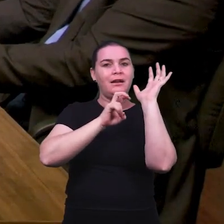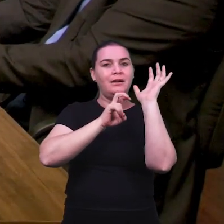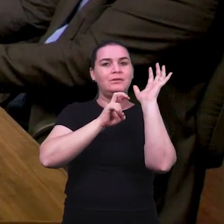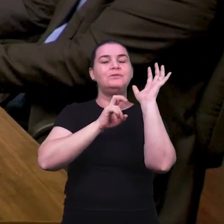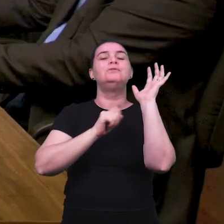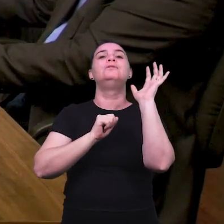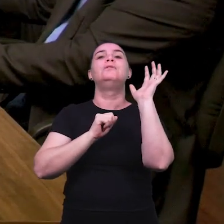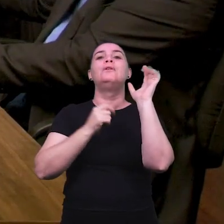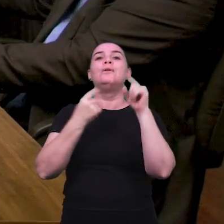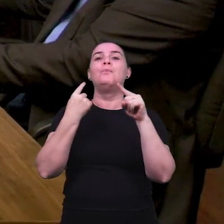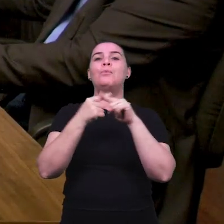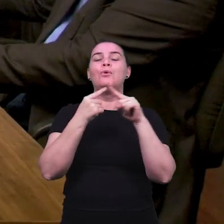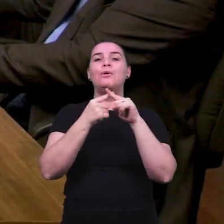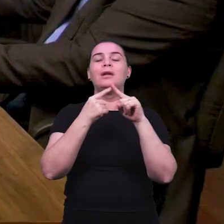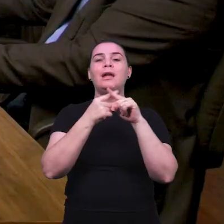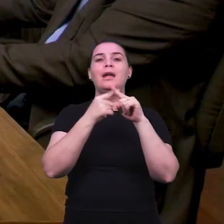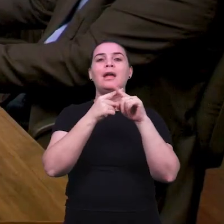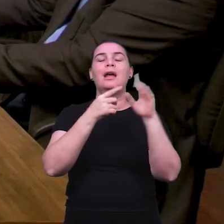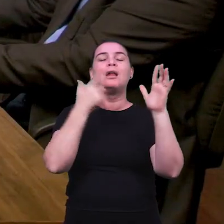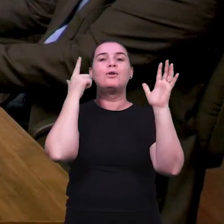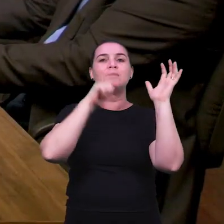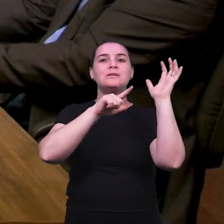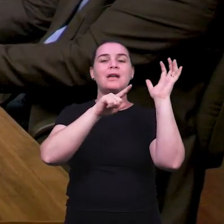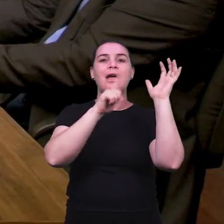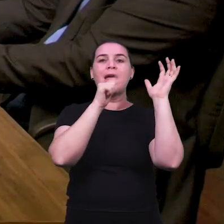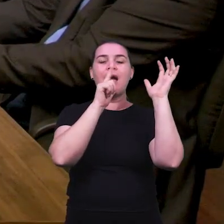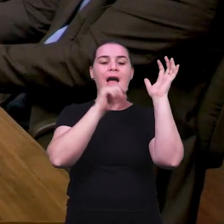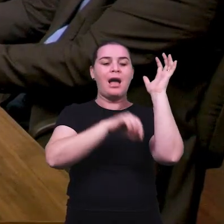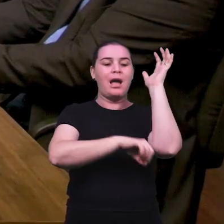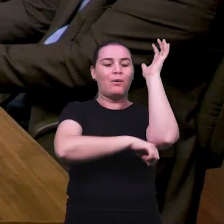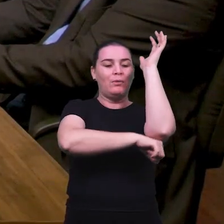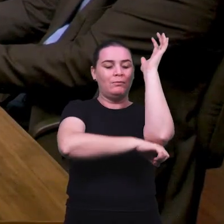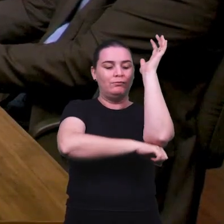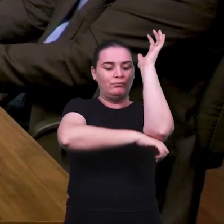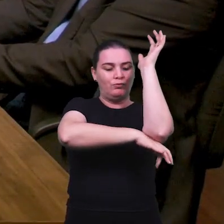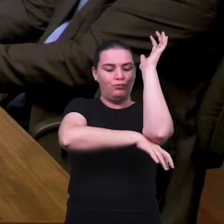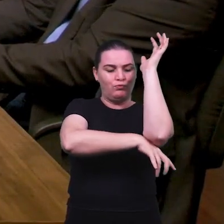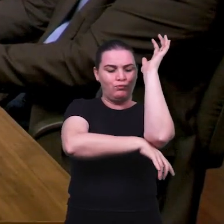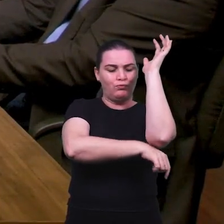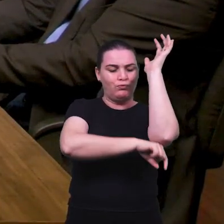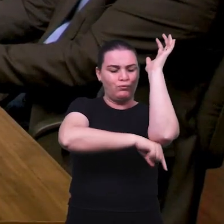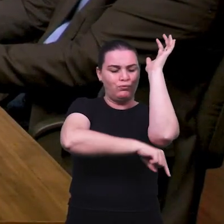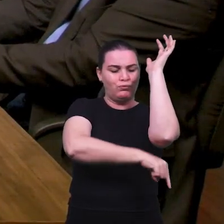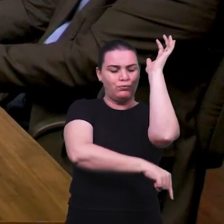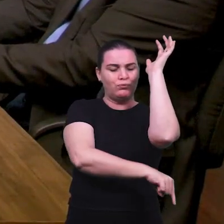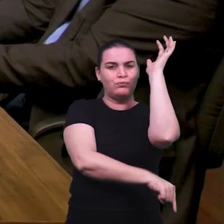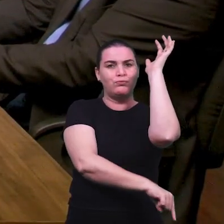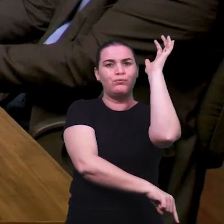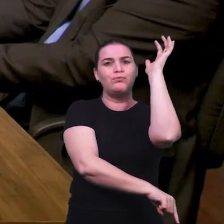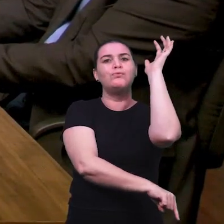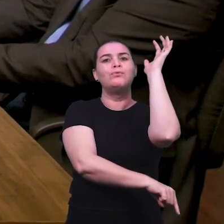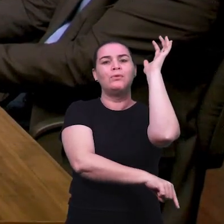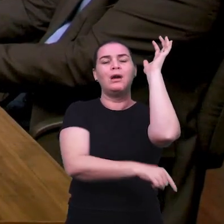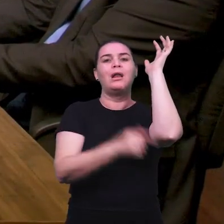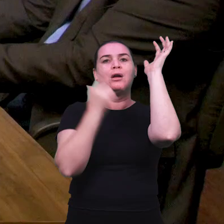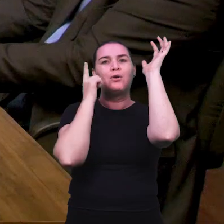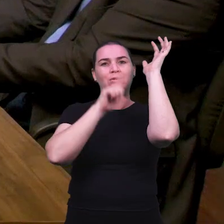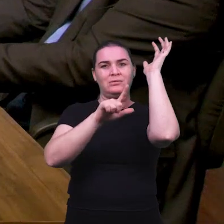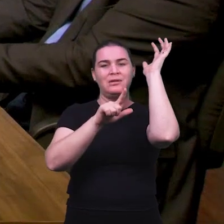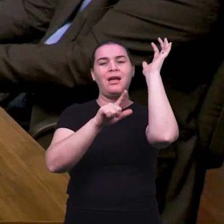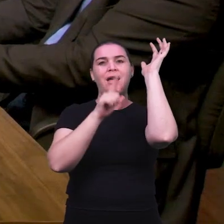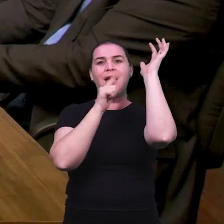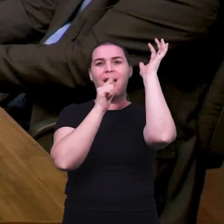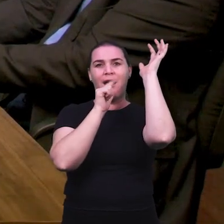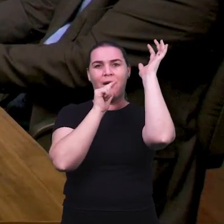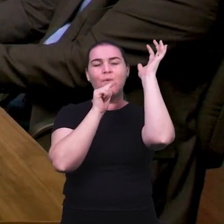que ela alcança a água, né, na profundidade, Sim. né? Então, buscar a comunhão e as